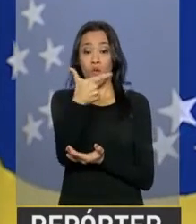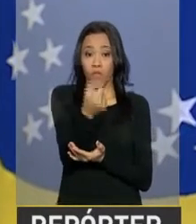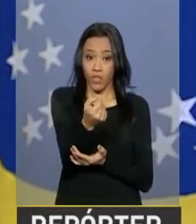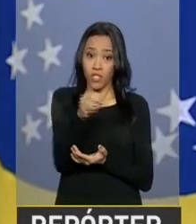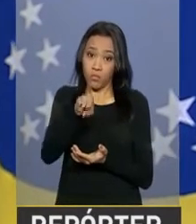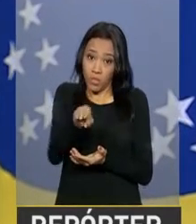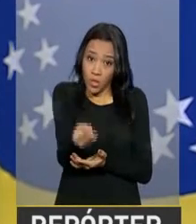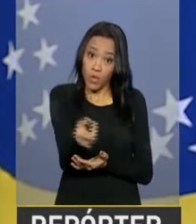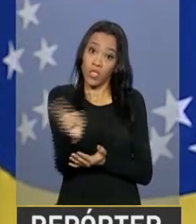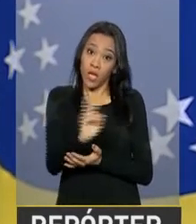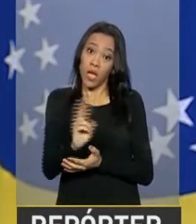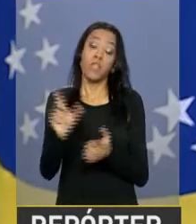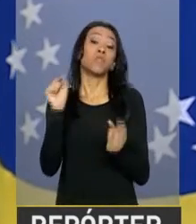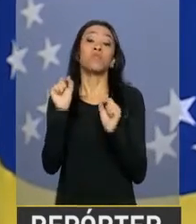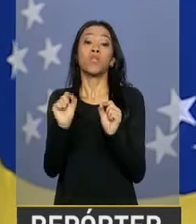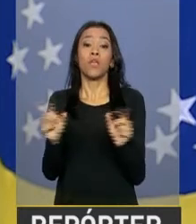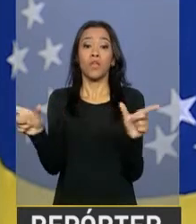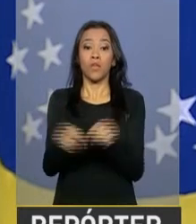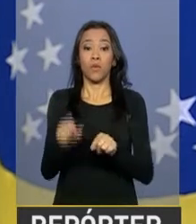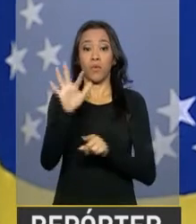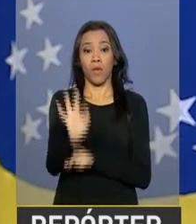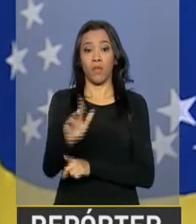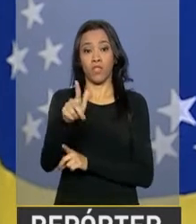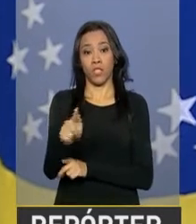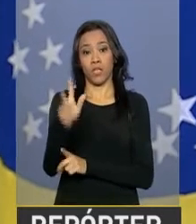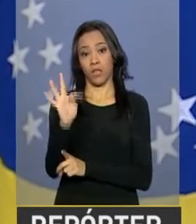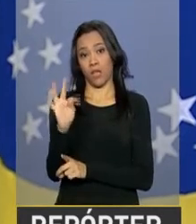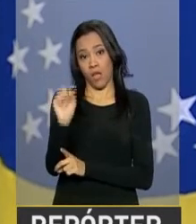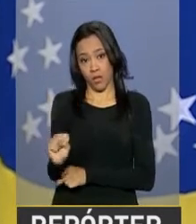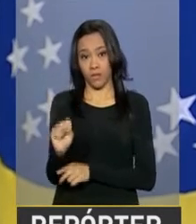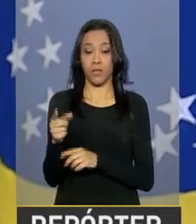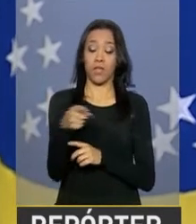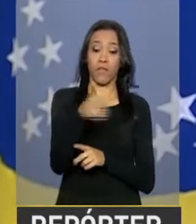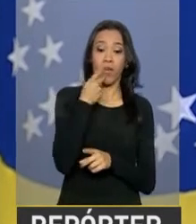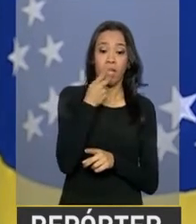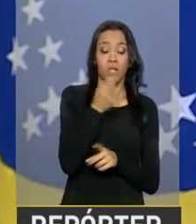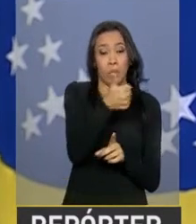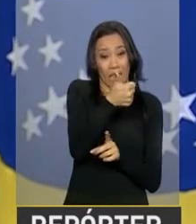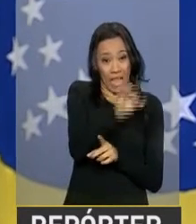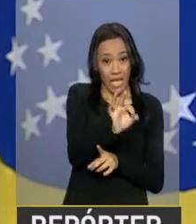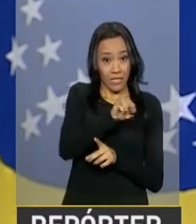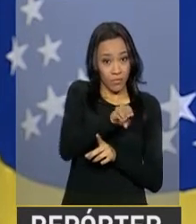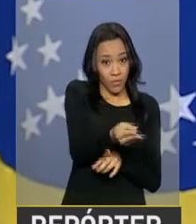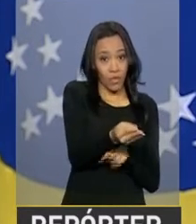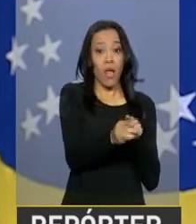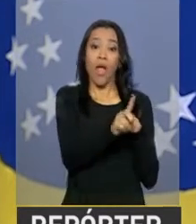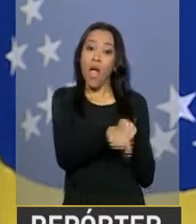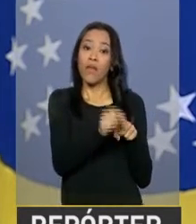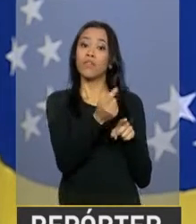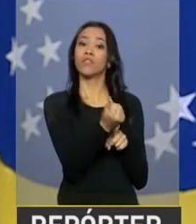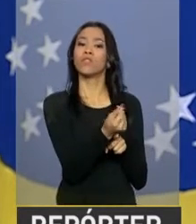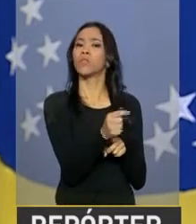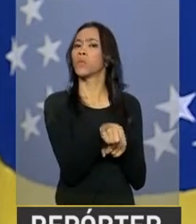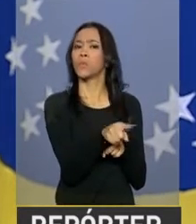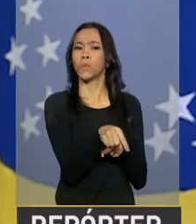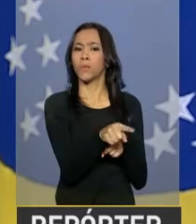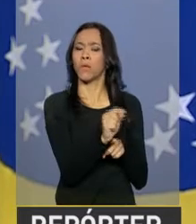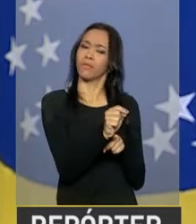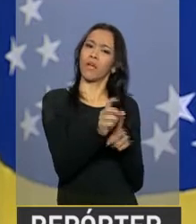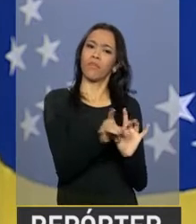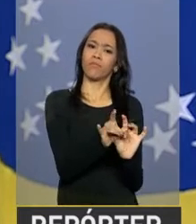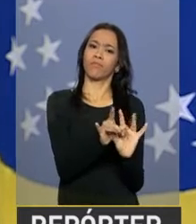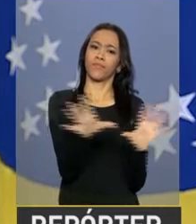fgts e os us 20 bilhões parte dele 10 bilhões meu correu que eram de recursos que estavam à disposição